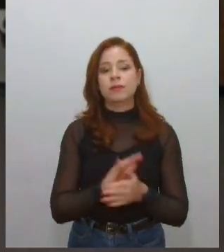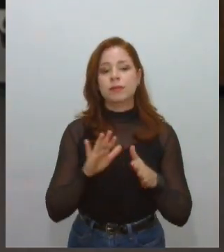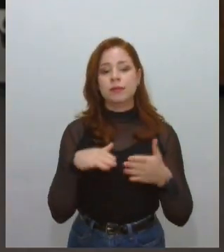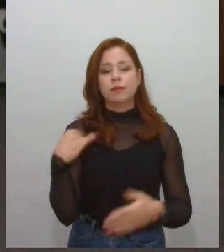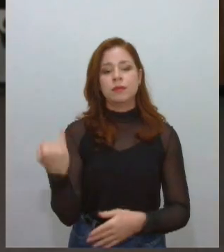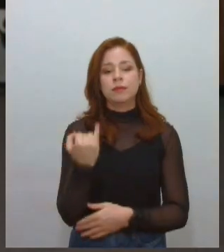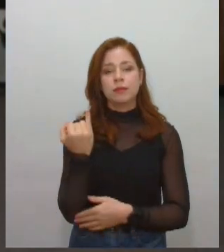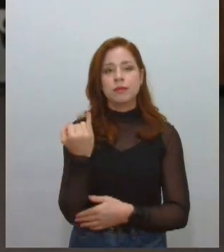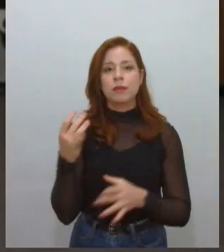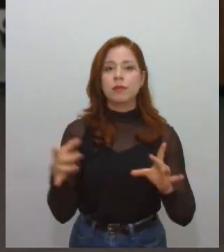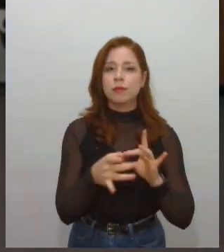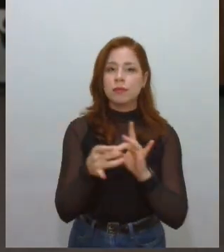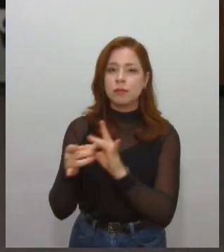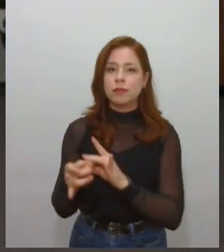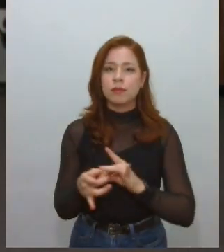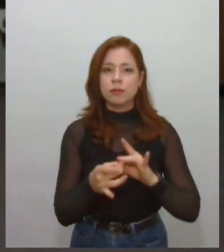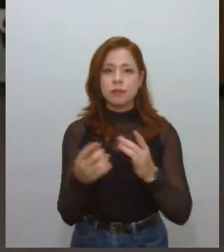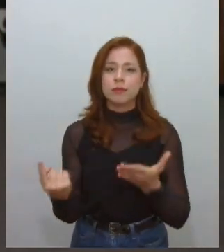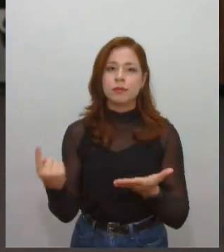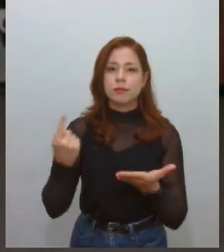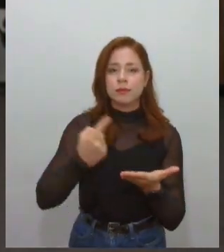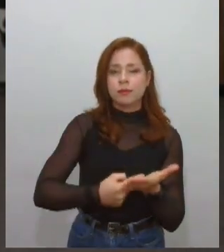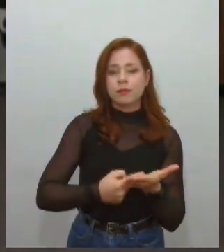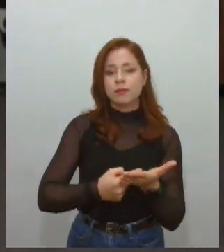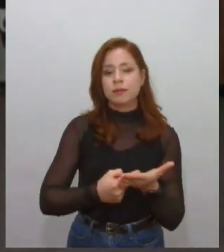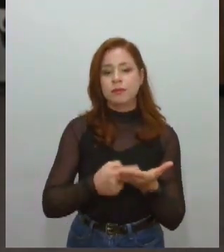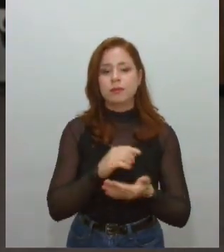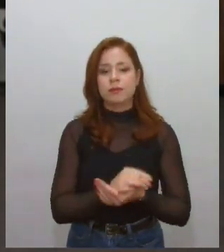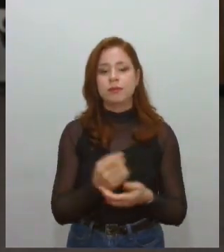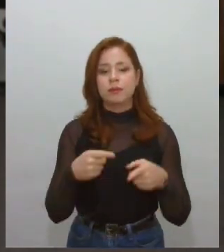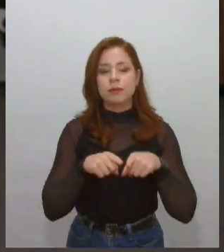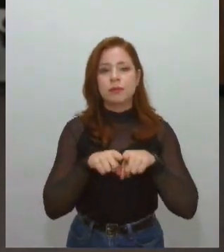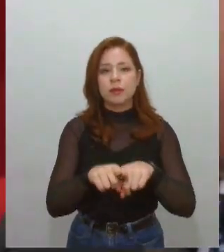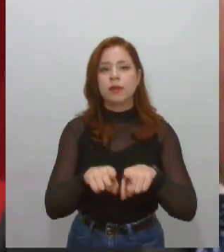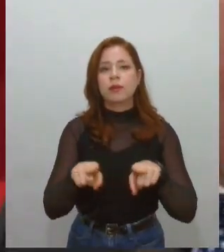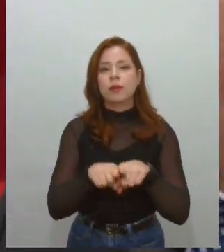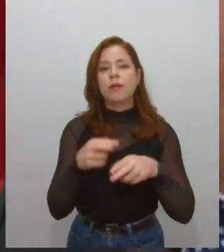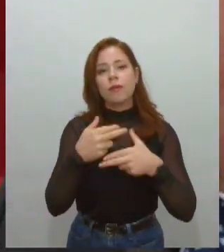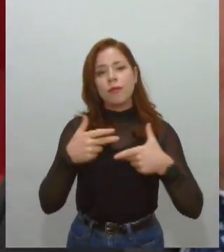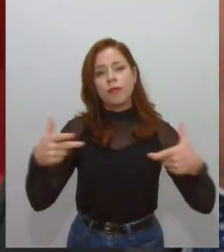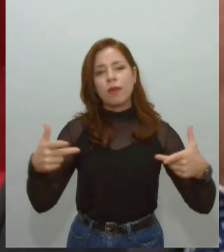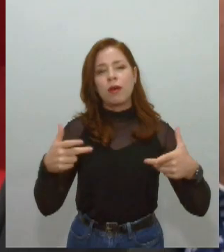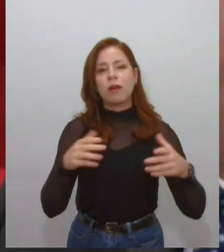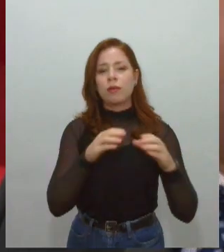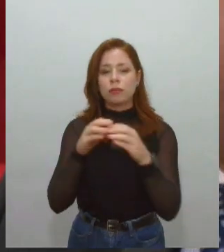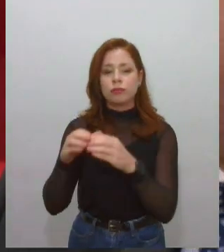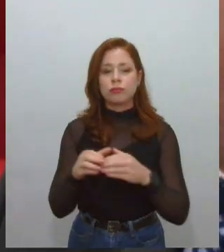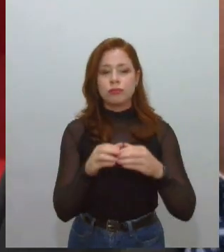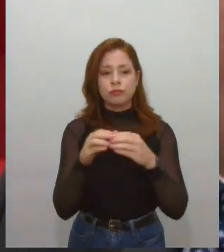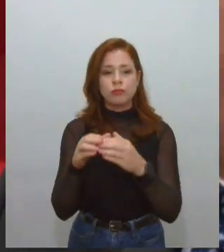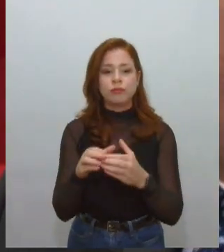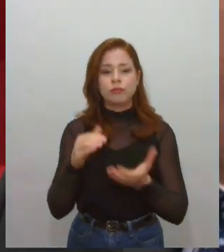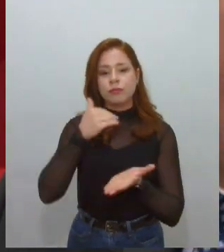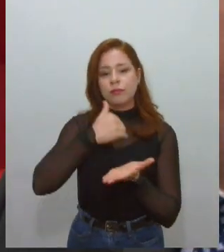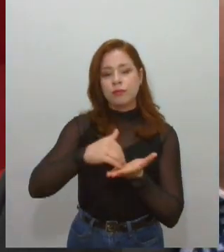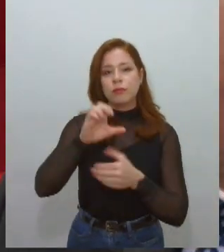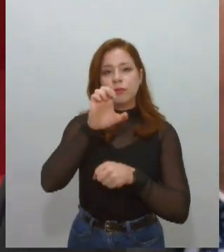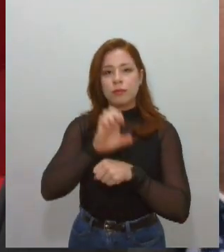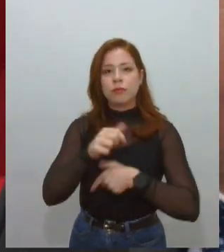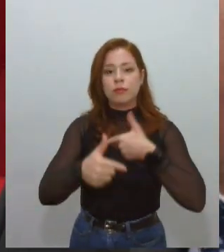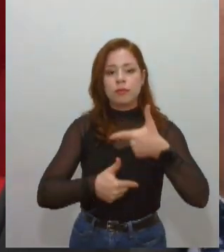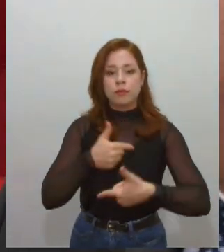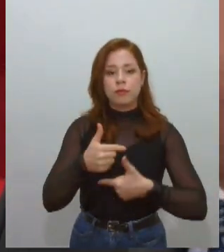rede, uma atuação interligada, uma atuação integrada entre os órgãos. Para o secretário de Estado do Trabalho, Emprego